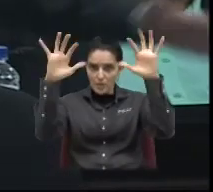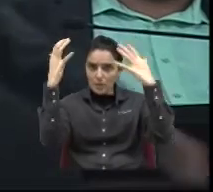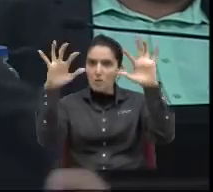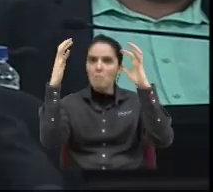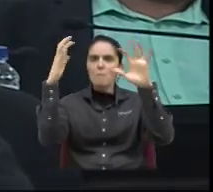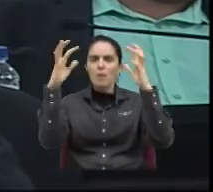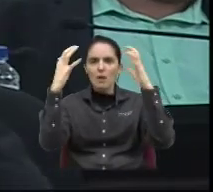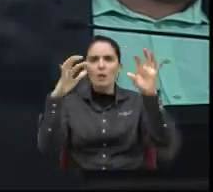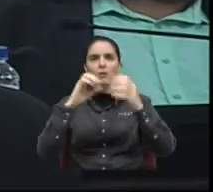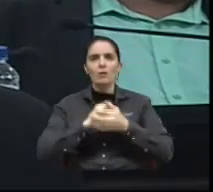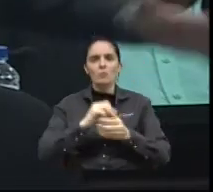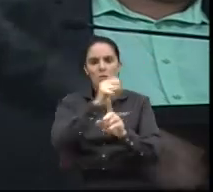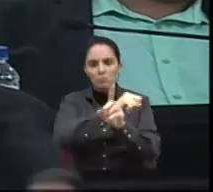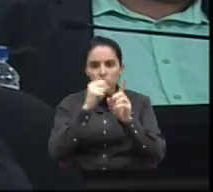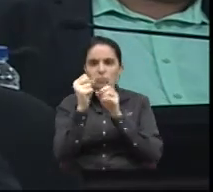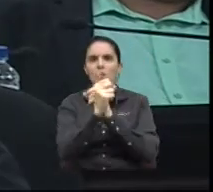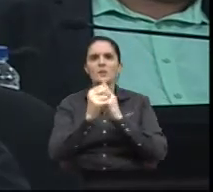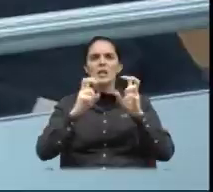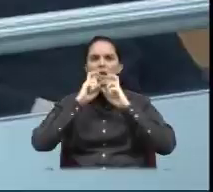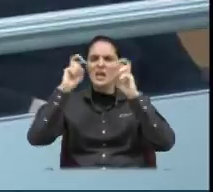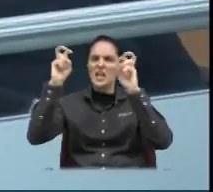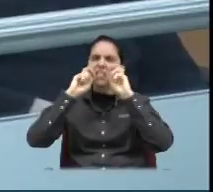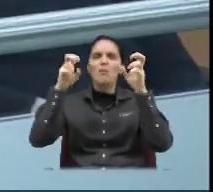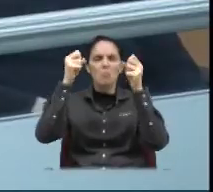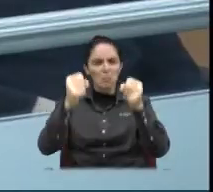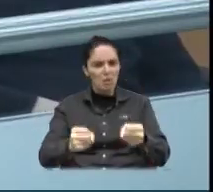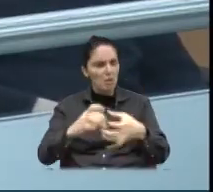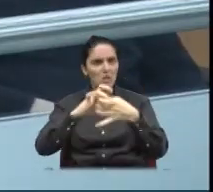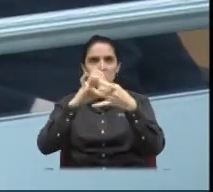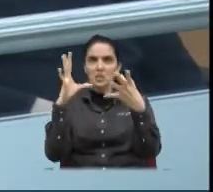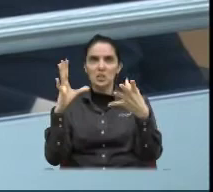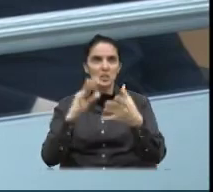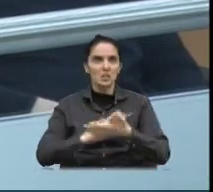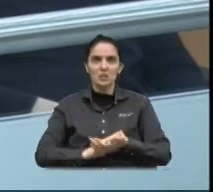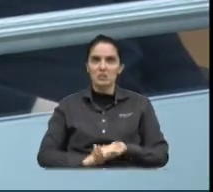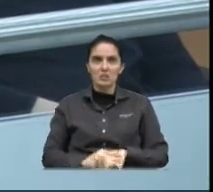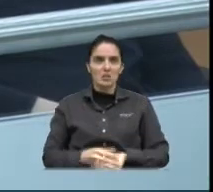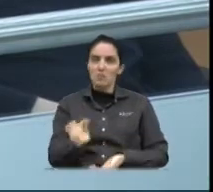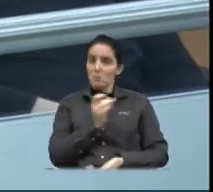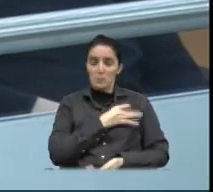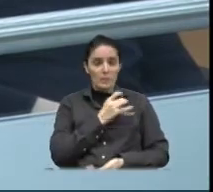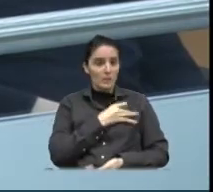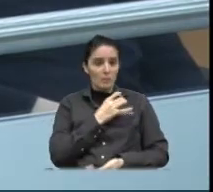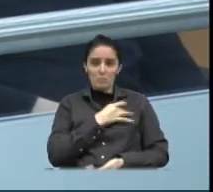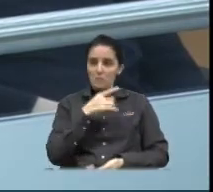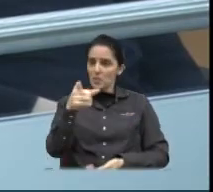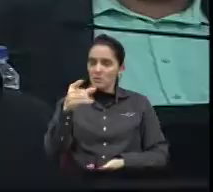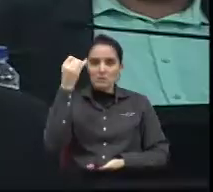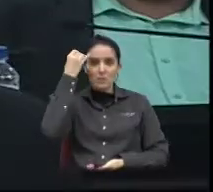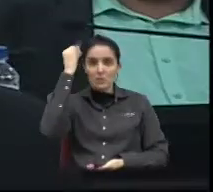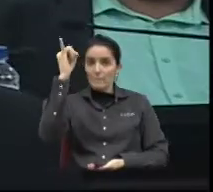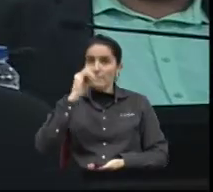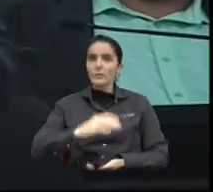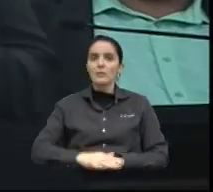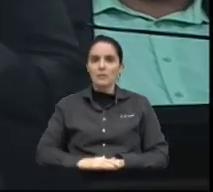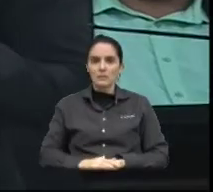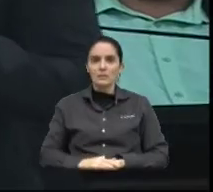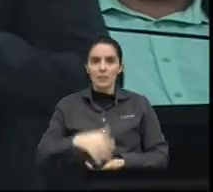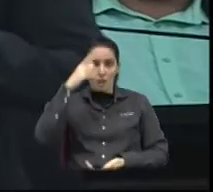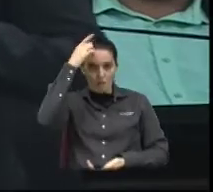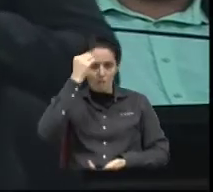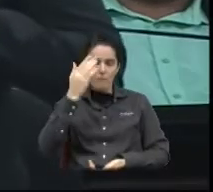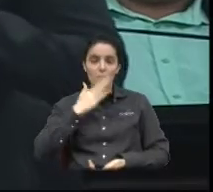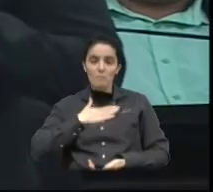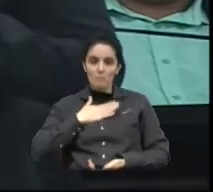bater palma socialista pode gritar eu não sou covarde não tenho medo da sua ideologia eu tenho as minhas convicções e